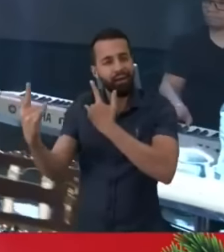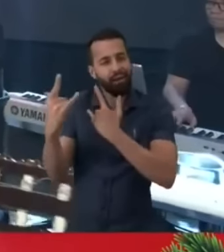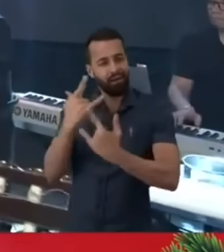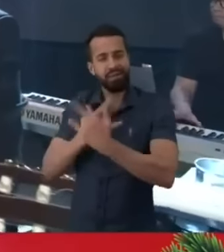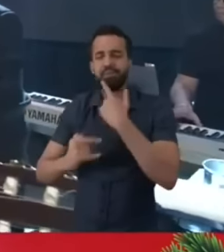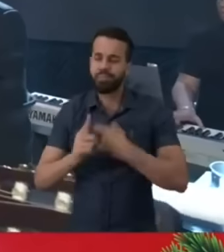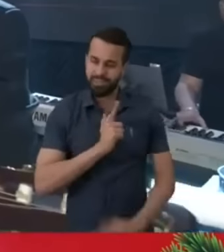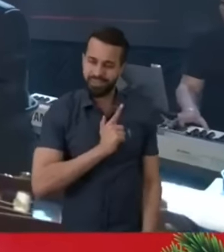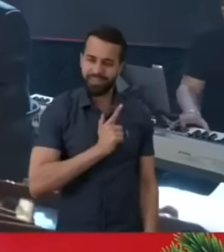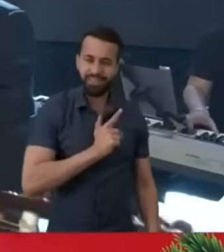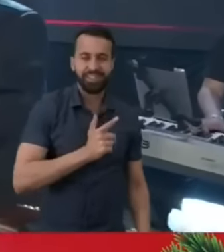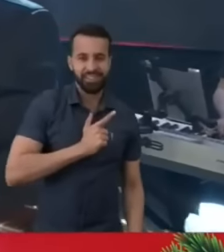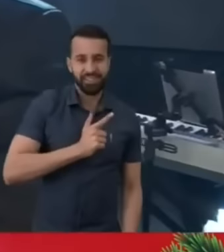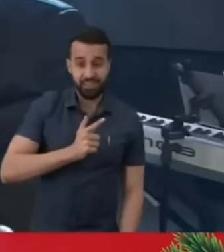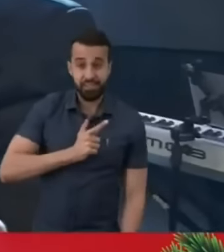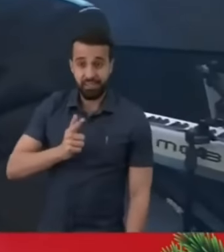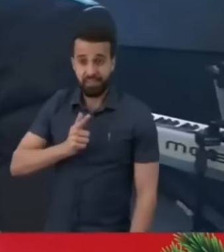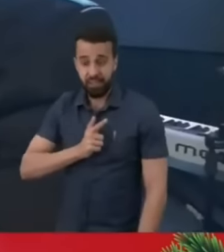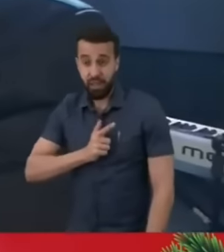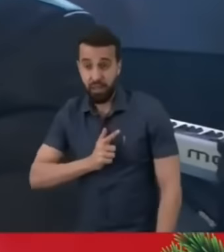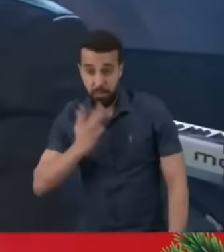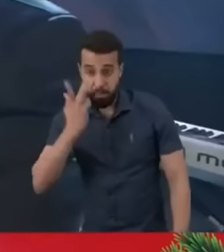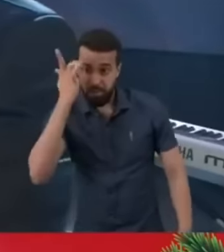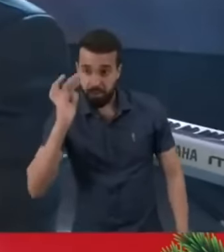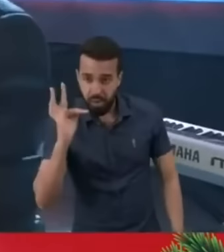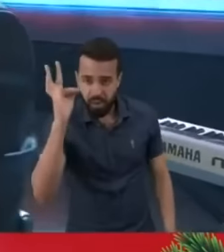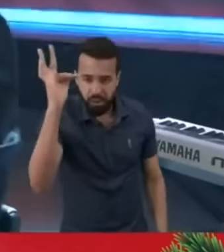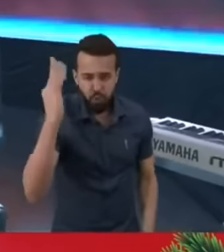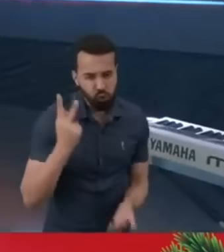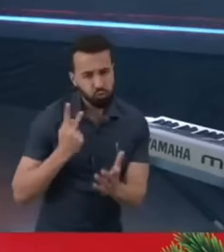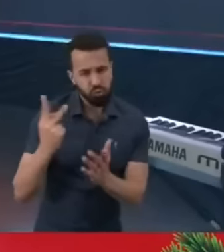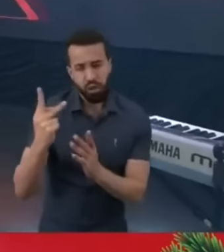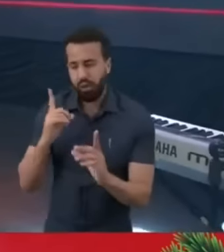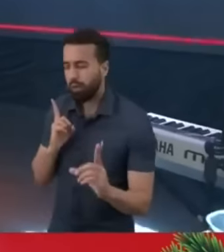e deixar que amanhã juntos nos encontre,